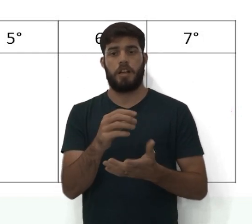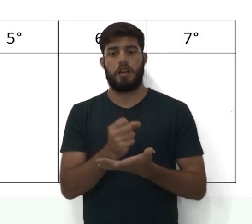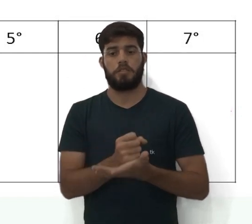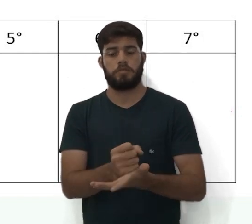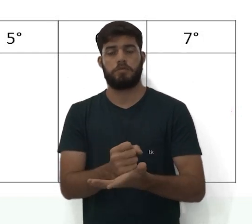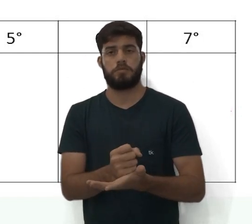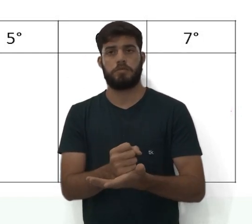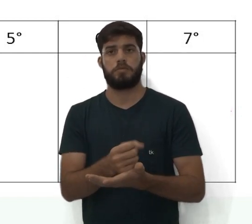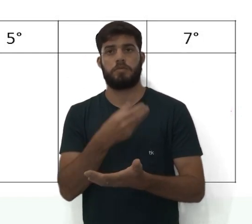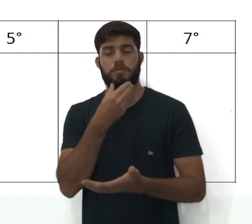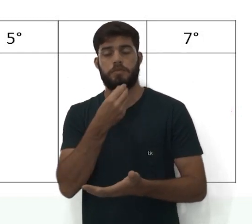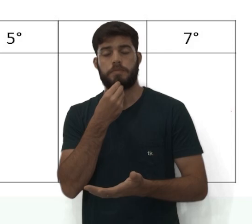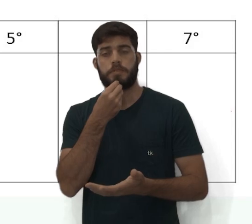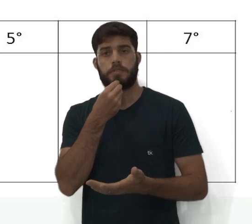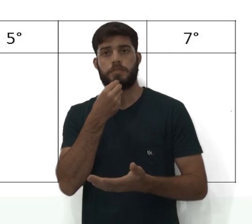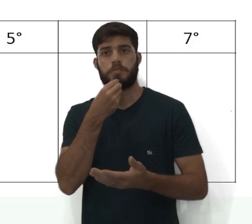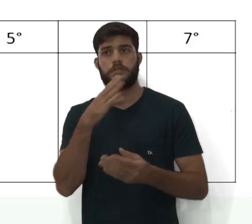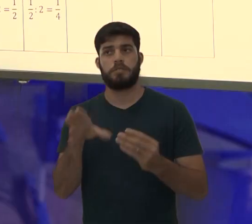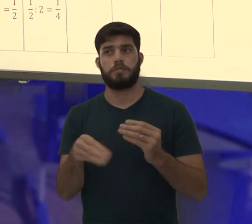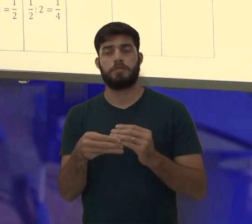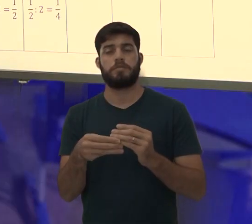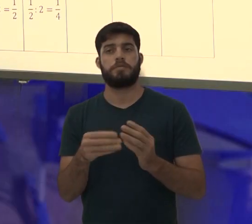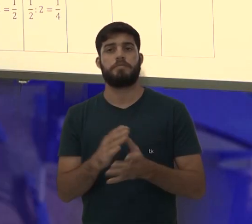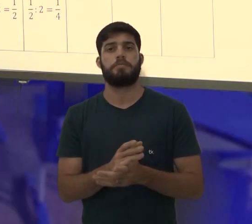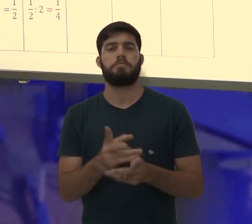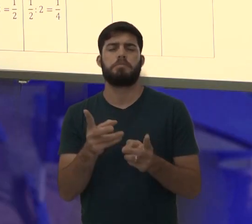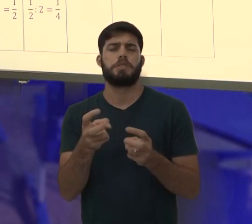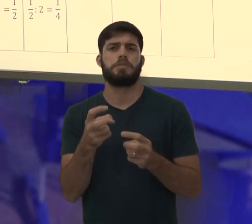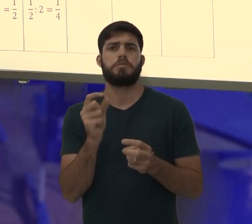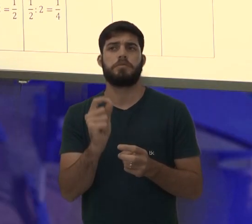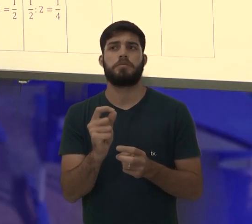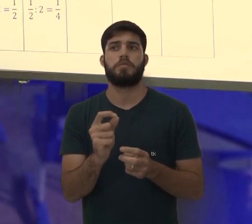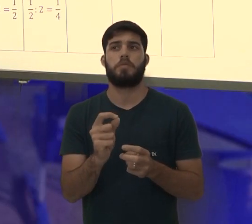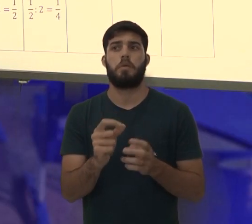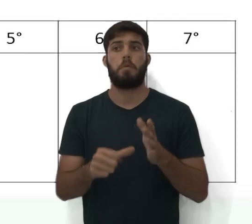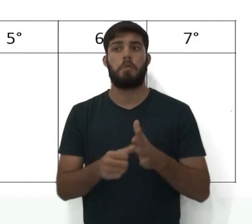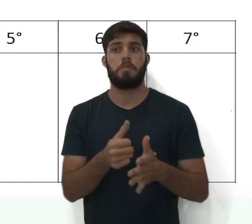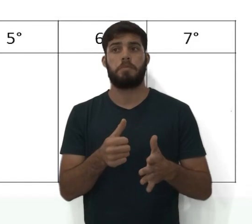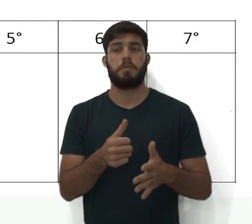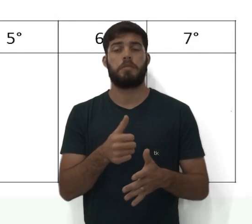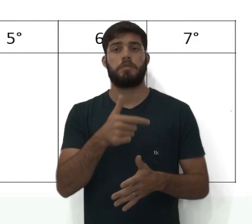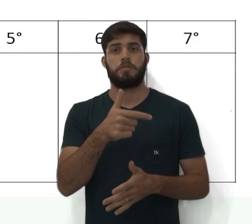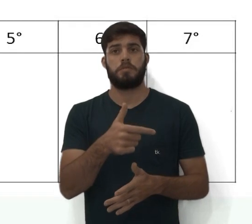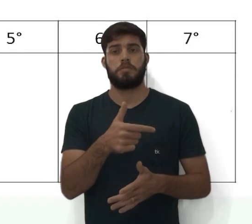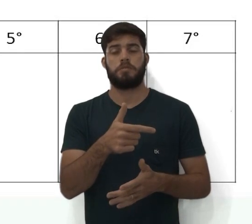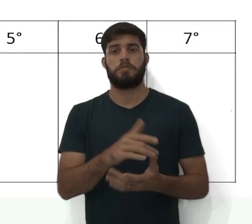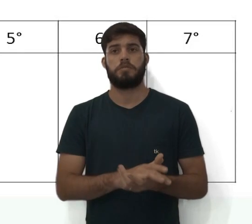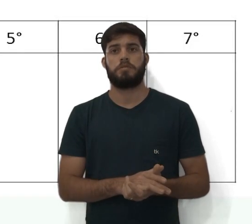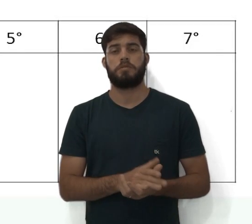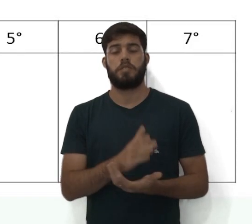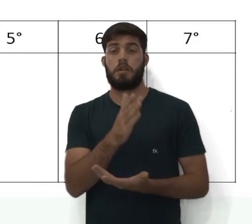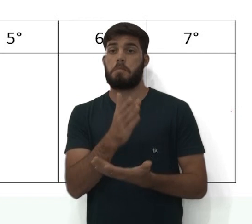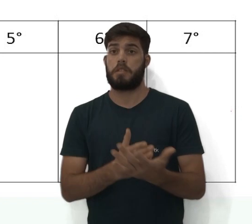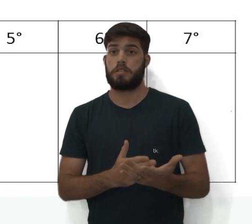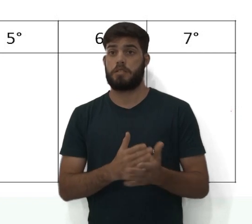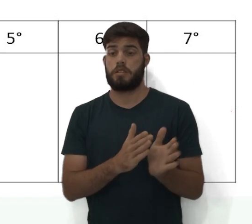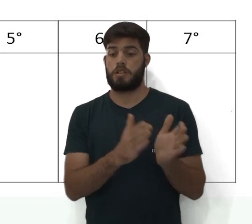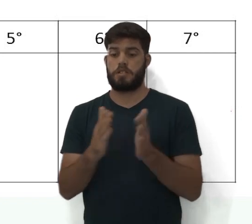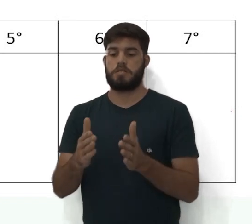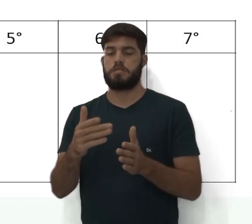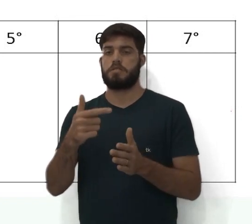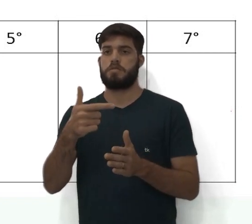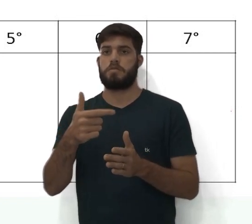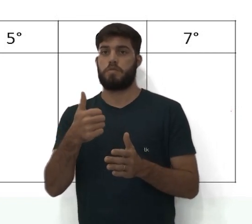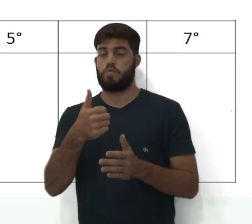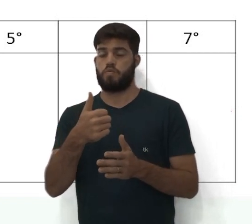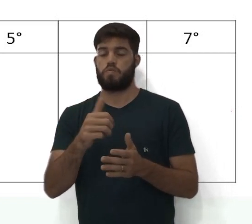completar o valor com a medida dos bonecos. Percebam que o primeiro boneco tem 2, o segundo já tem a metade de 2, não é,